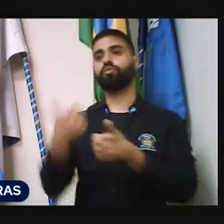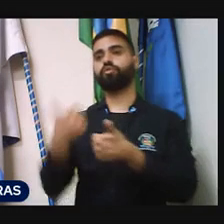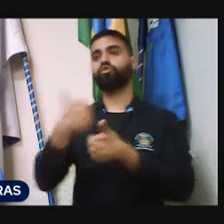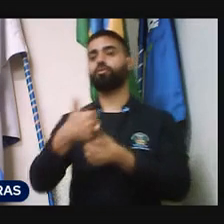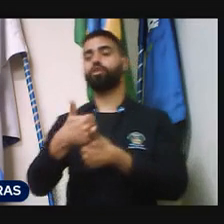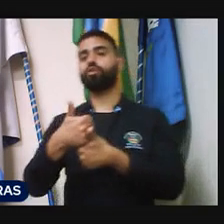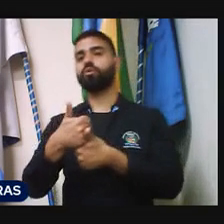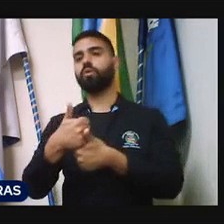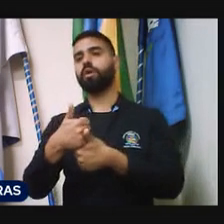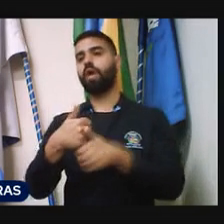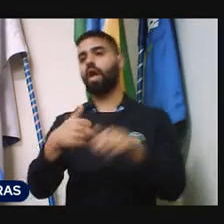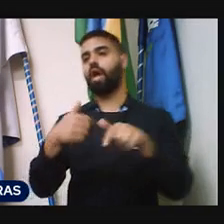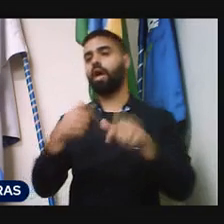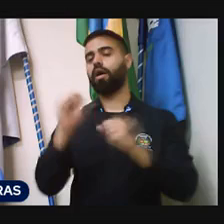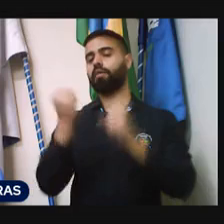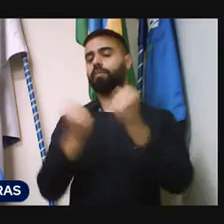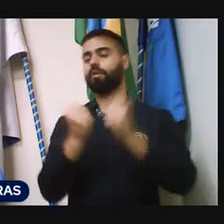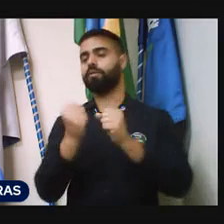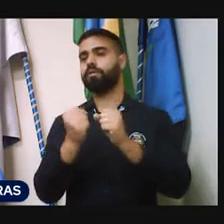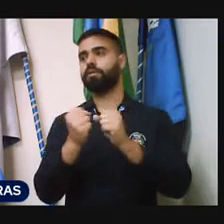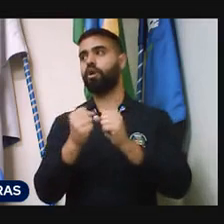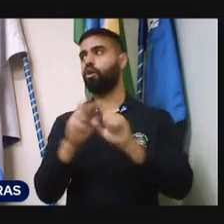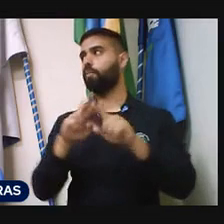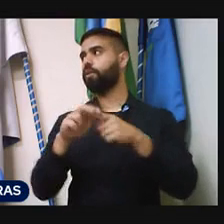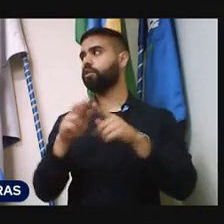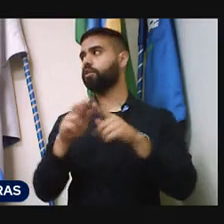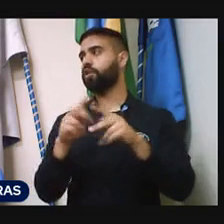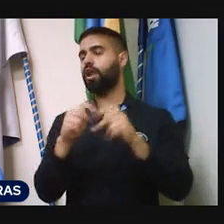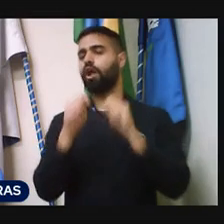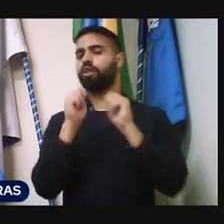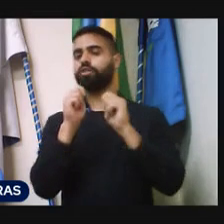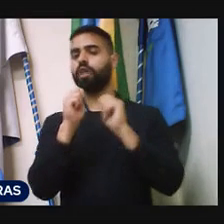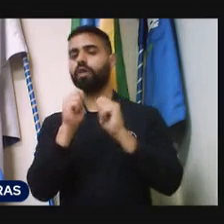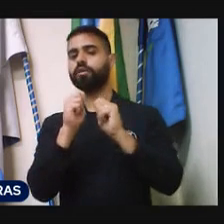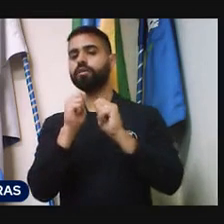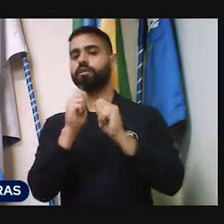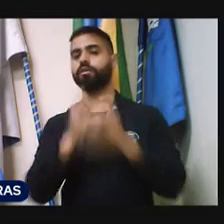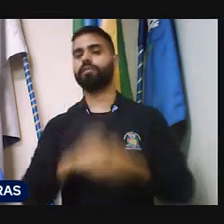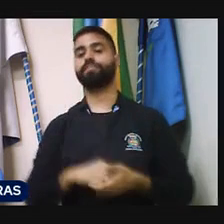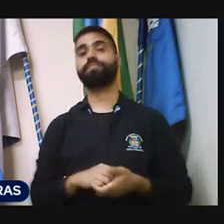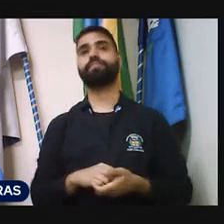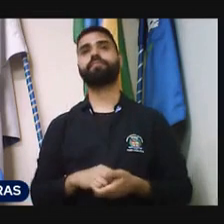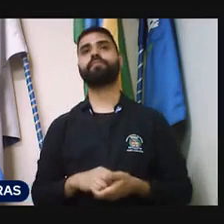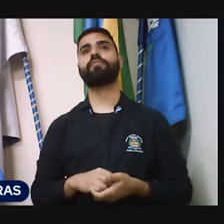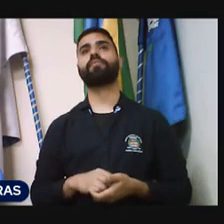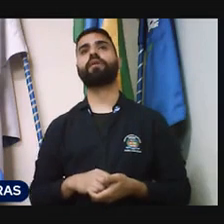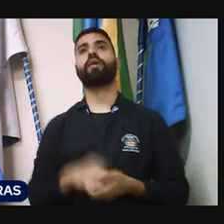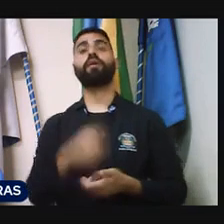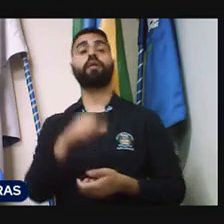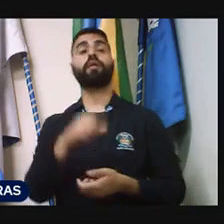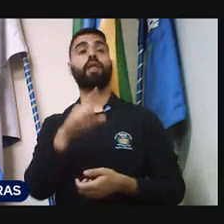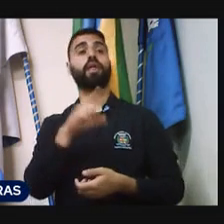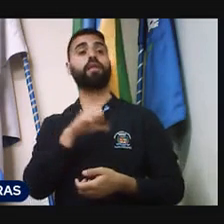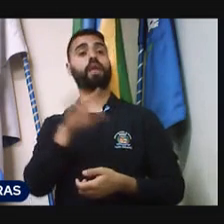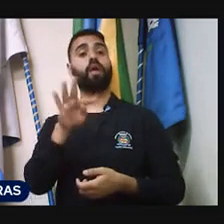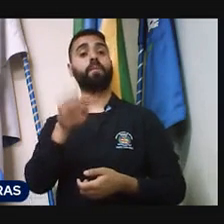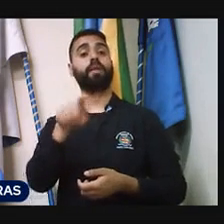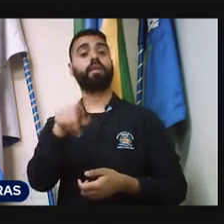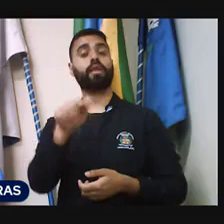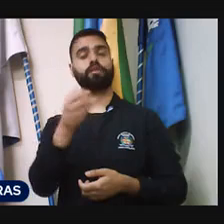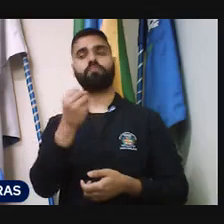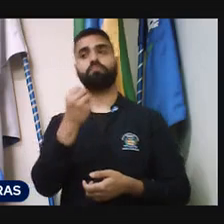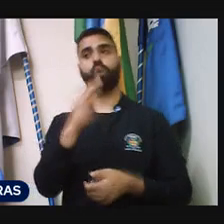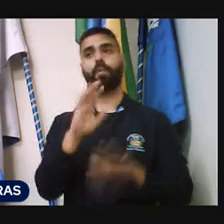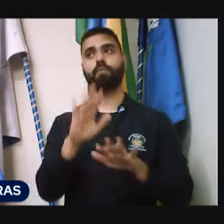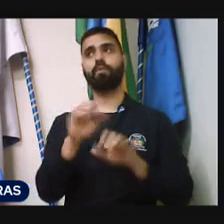o serviço então a gente torce para que seja e teja uma taxa boa mas que eles